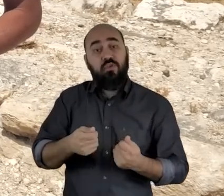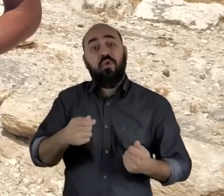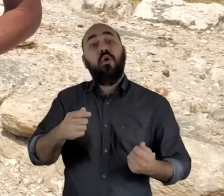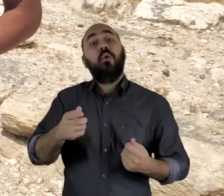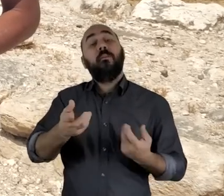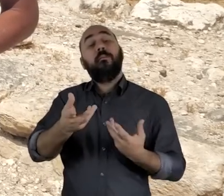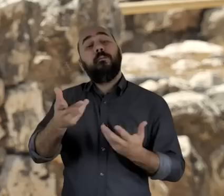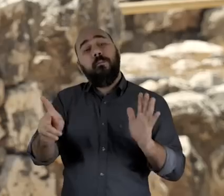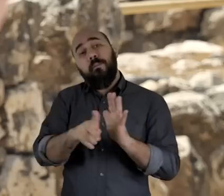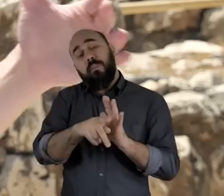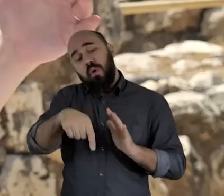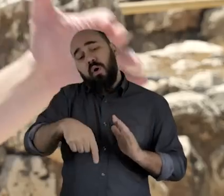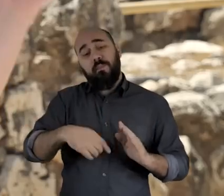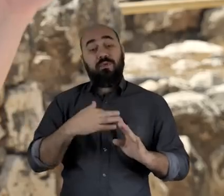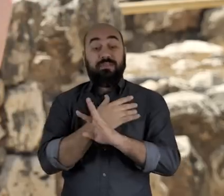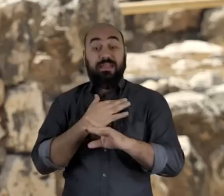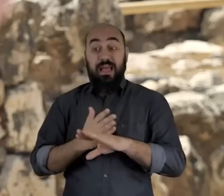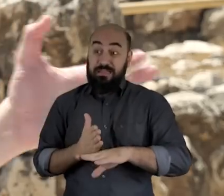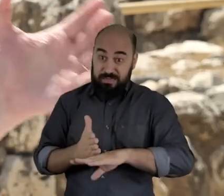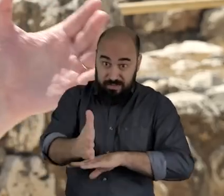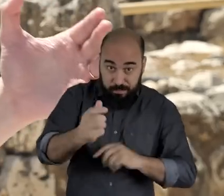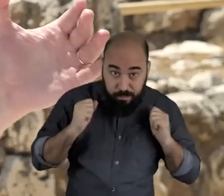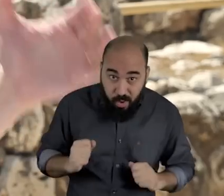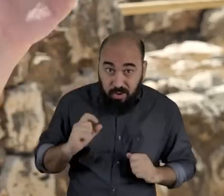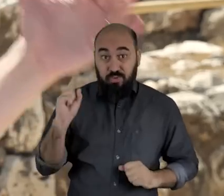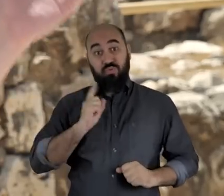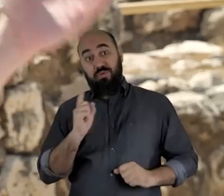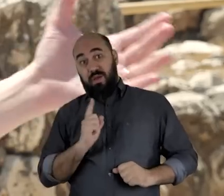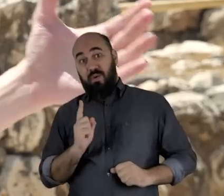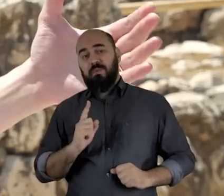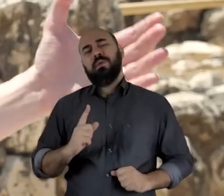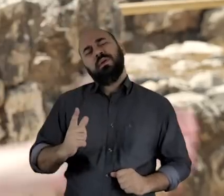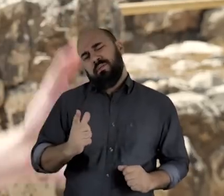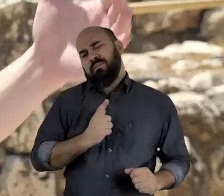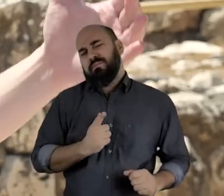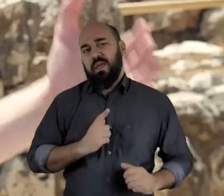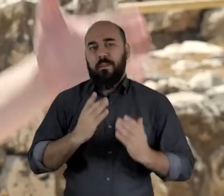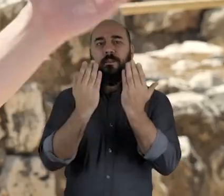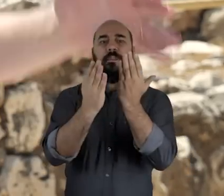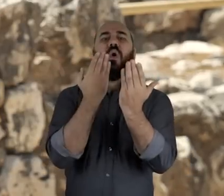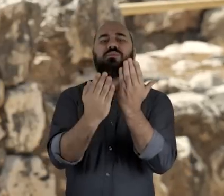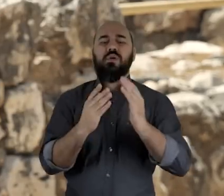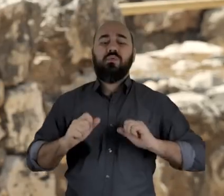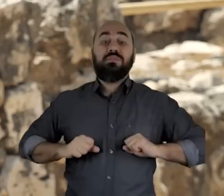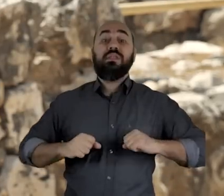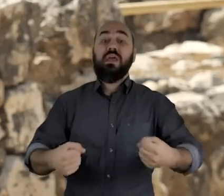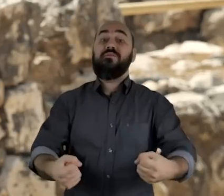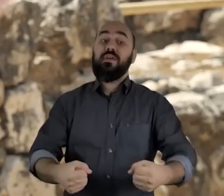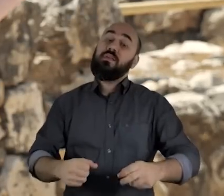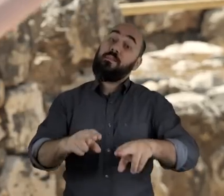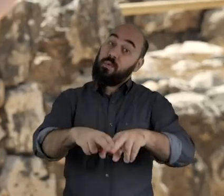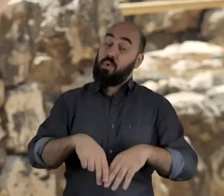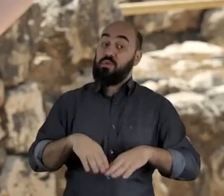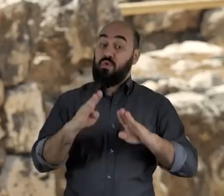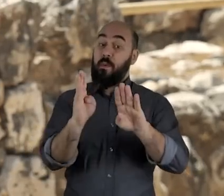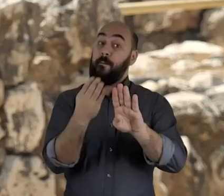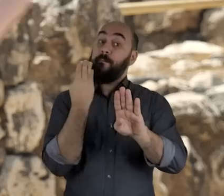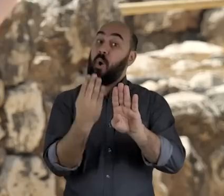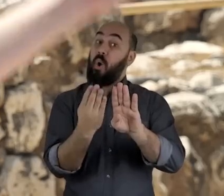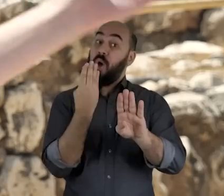quem não poderia. Além disso, também existia uma função de defesa ao portão. Por isso, o tamanho da